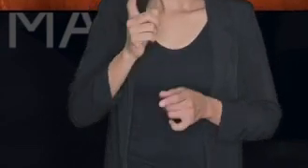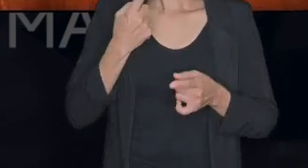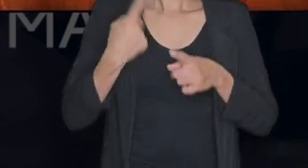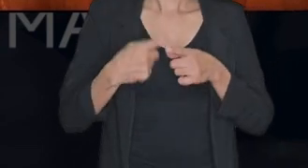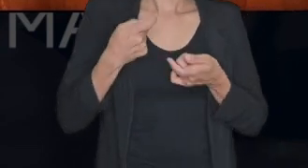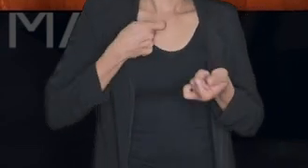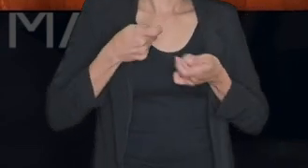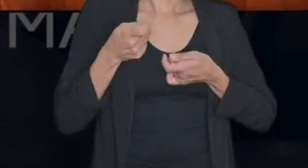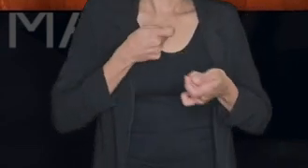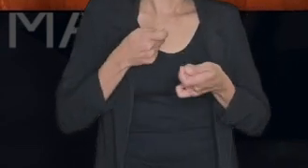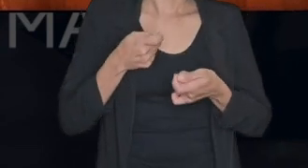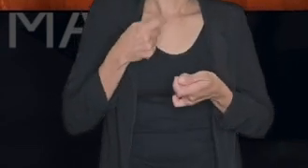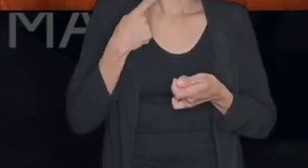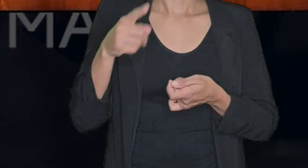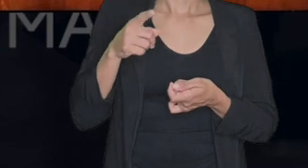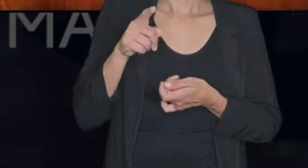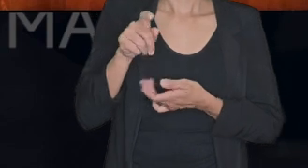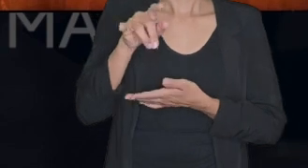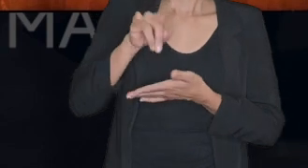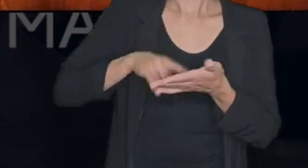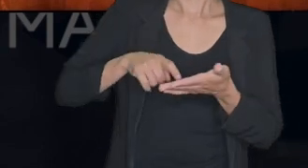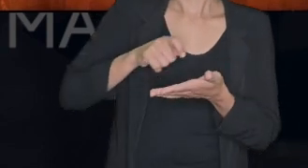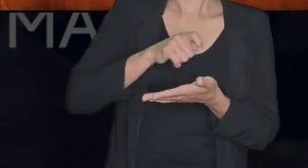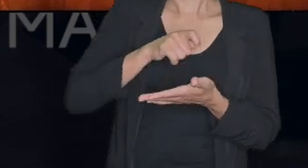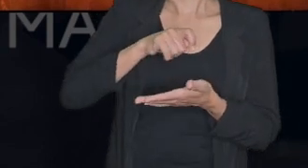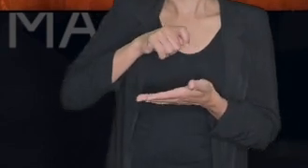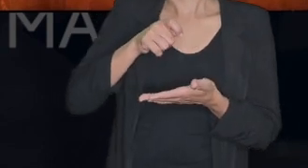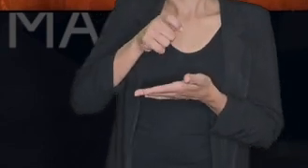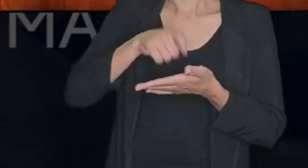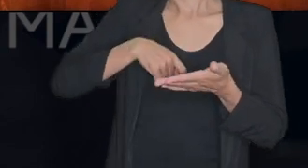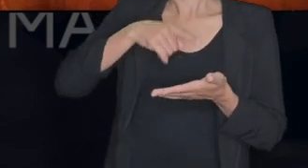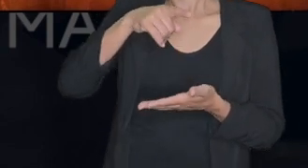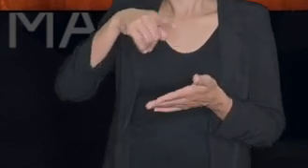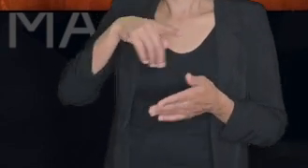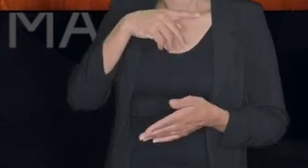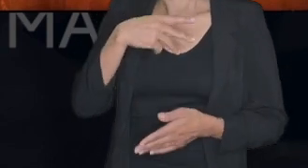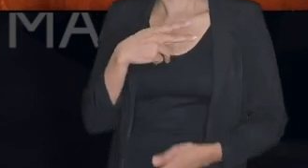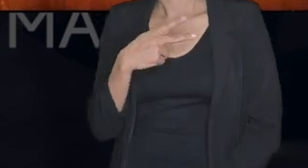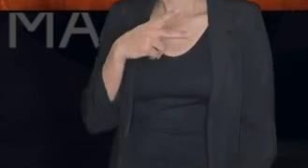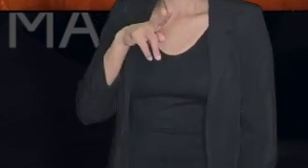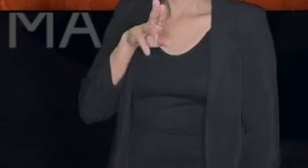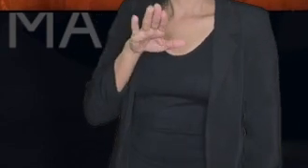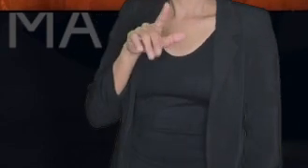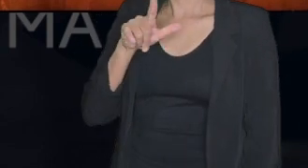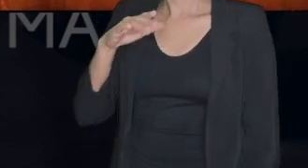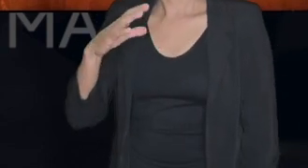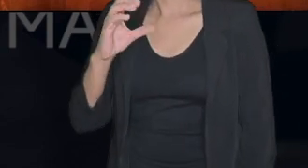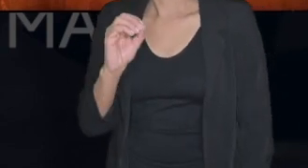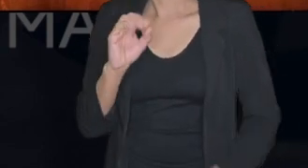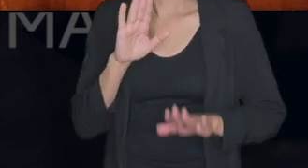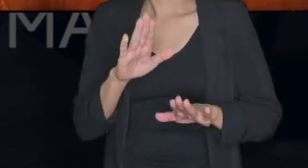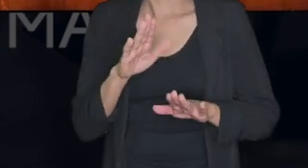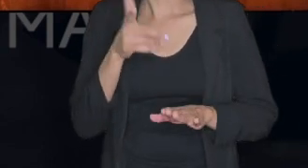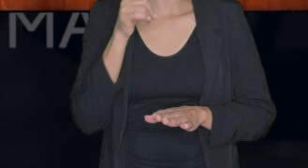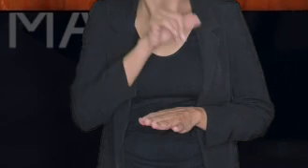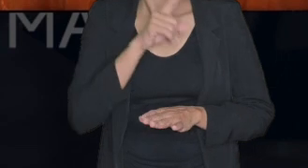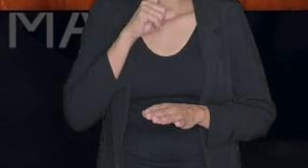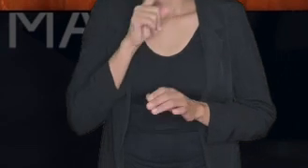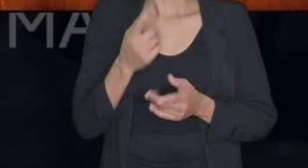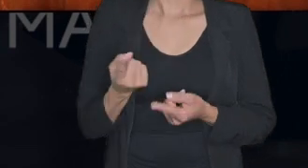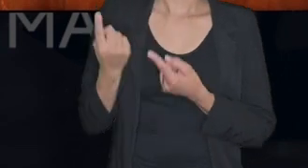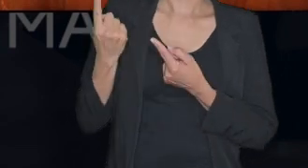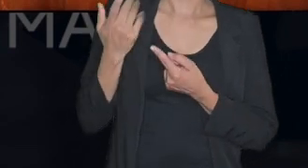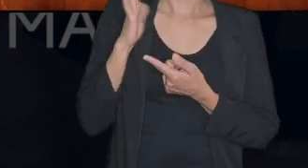escritura pública. Mas eu só queria impactá-los já de cara com esse primeiro quadrinho aqui, para mostrar que, ano